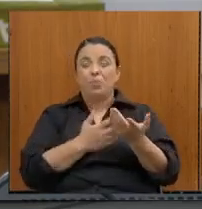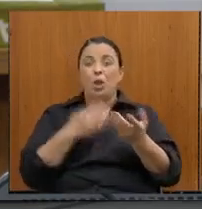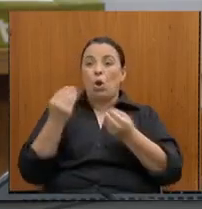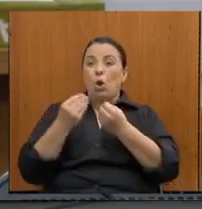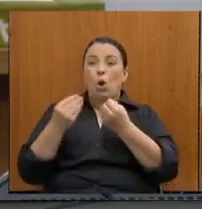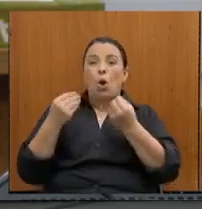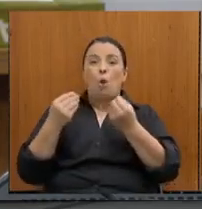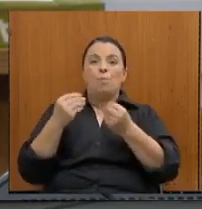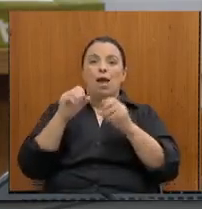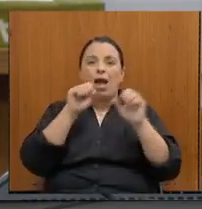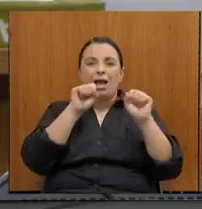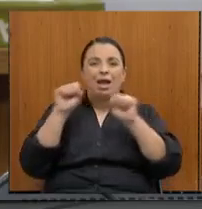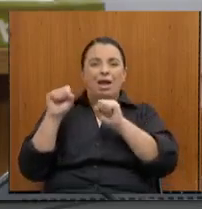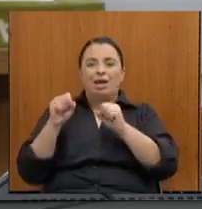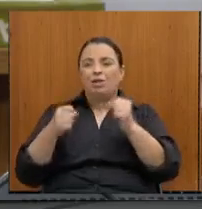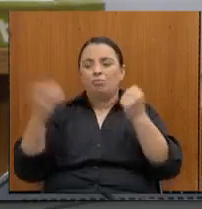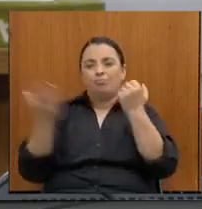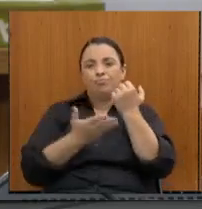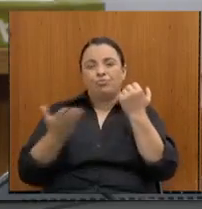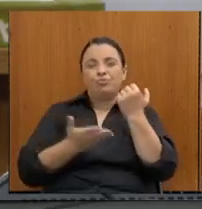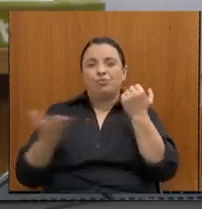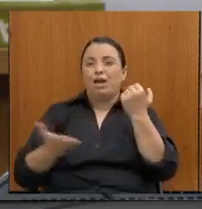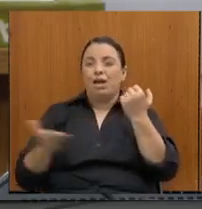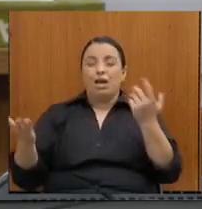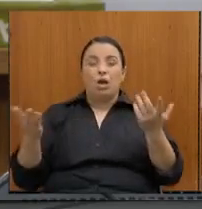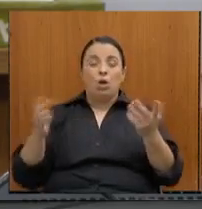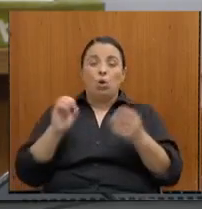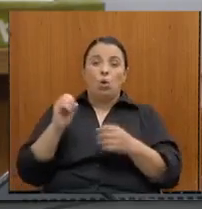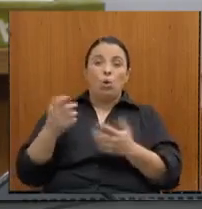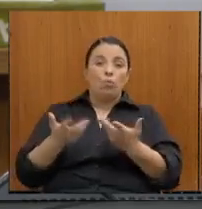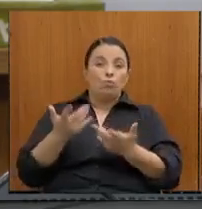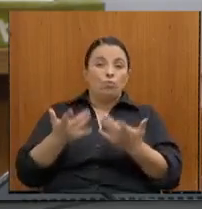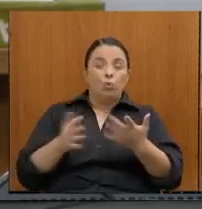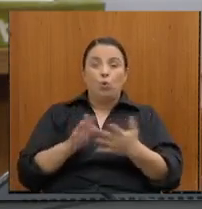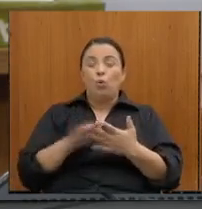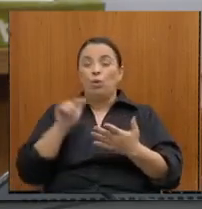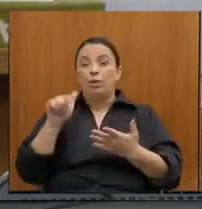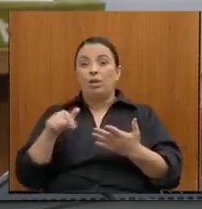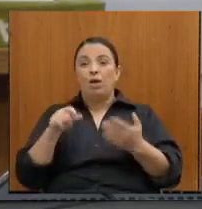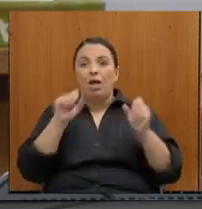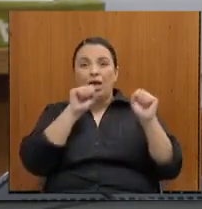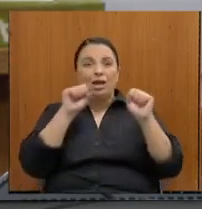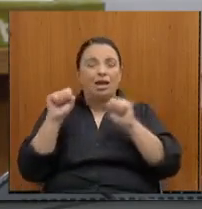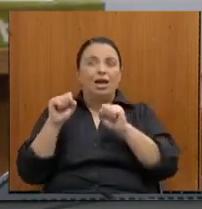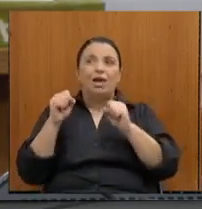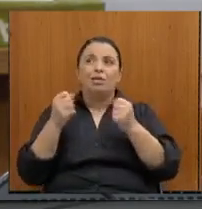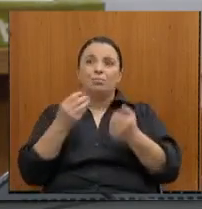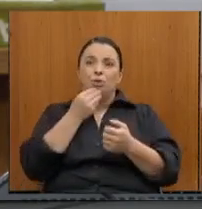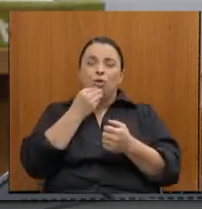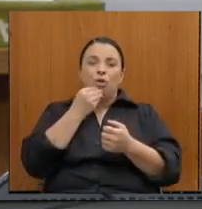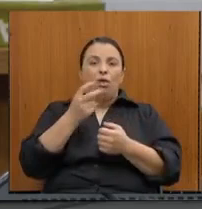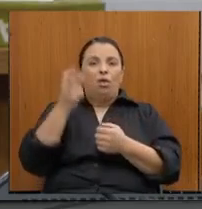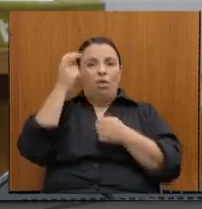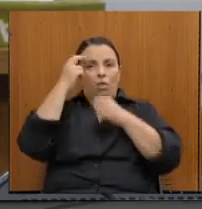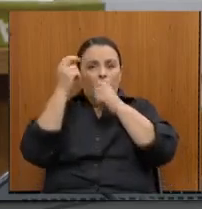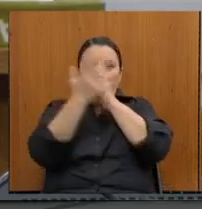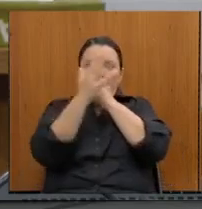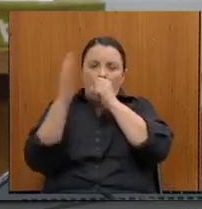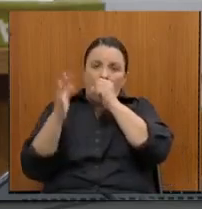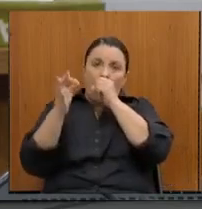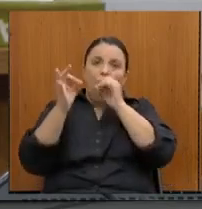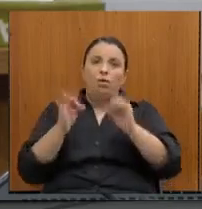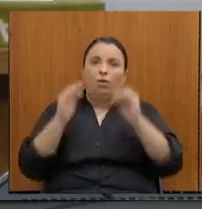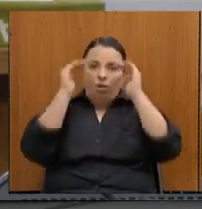fogo e o etanol ao invés a nossa cana não devia ser uma cultura ambientalmente correta